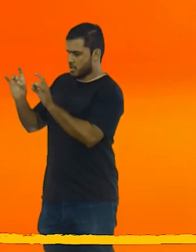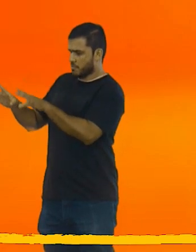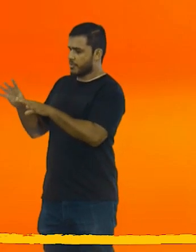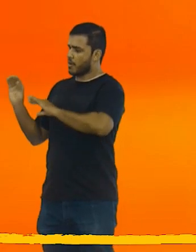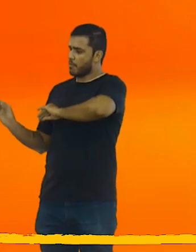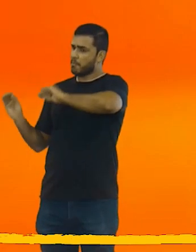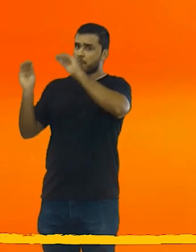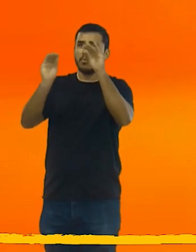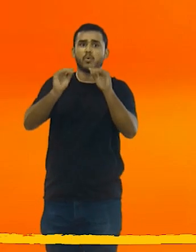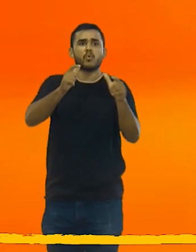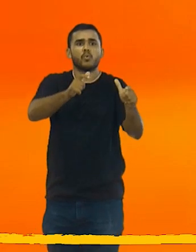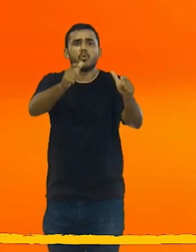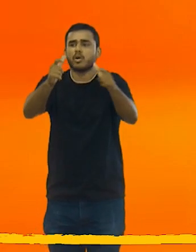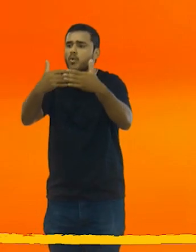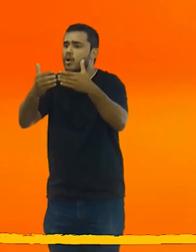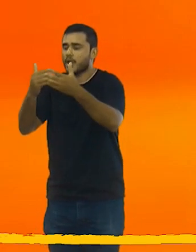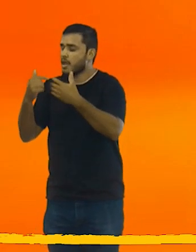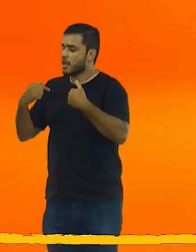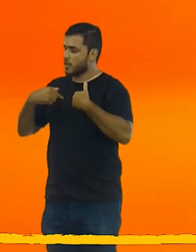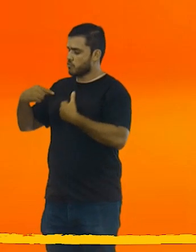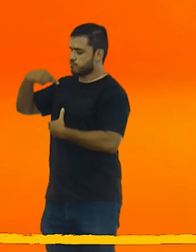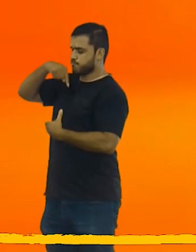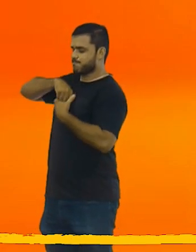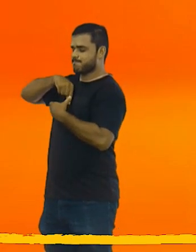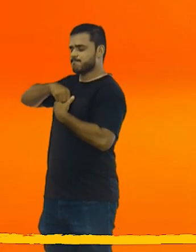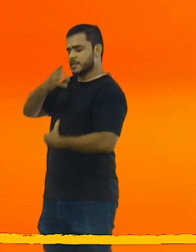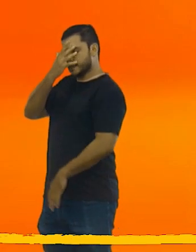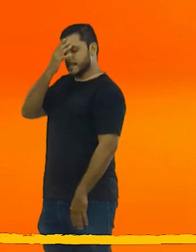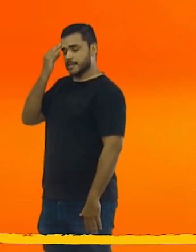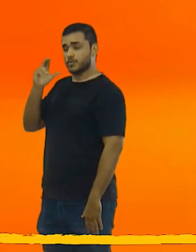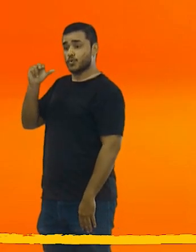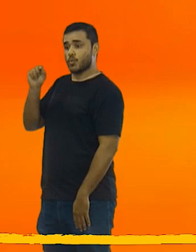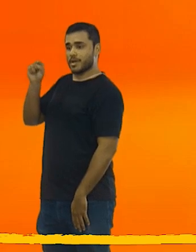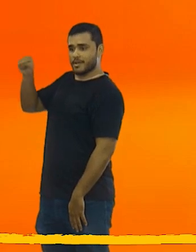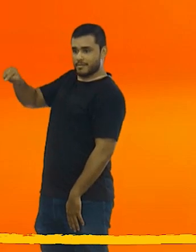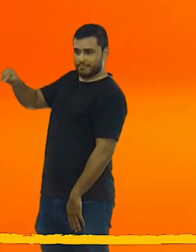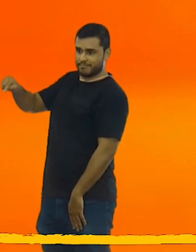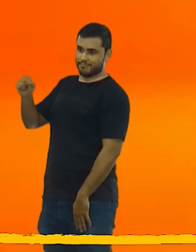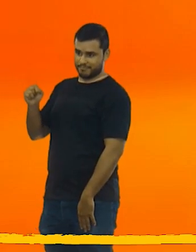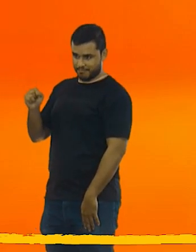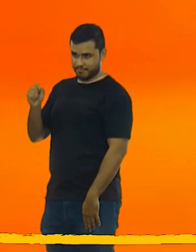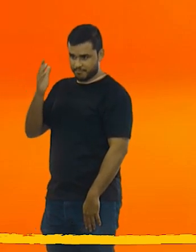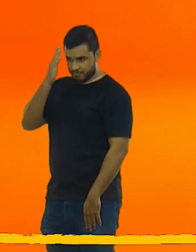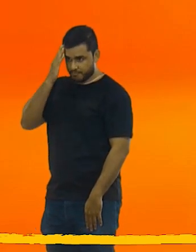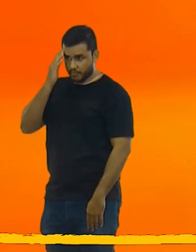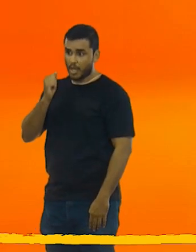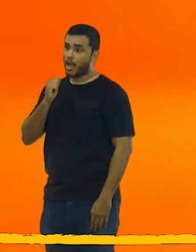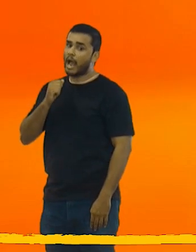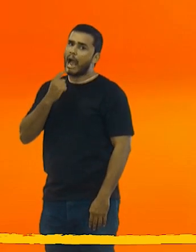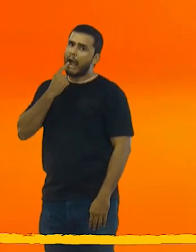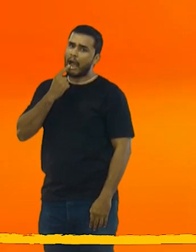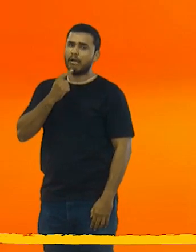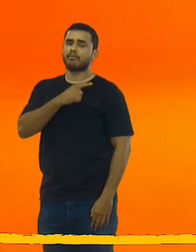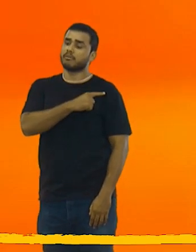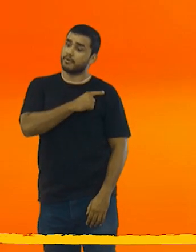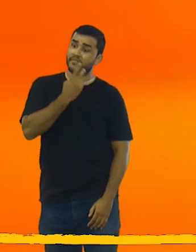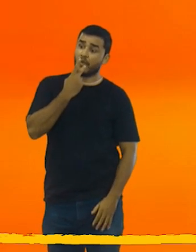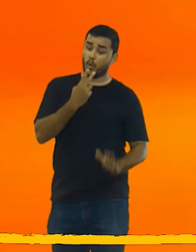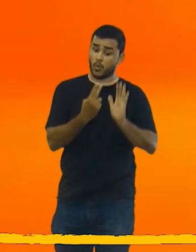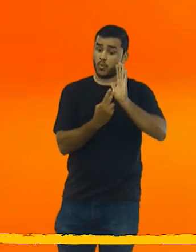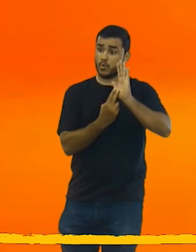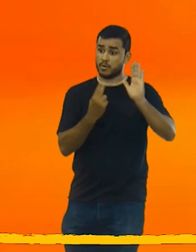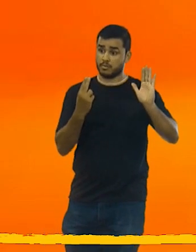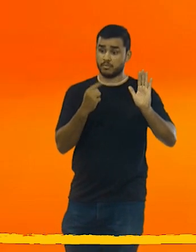físico, para além de um espaço geográfico. E aí a gente observa que o fragmento acima de Guimarães